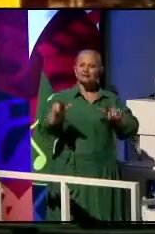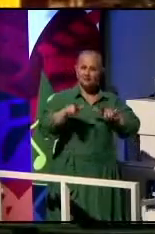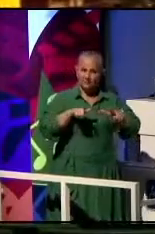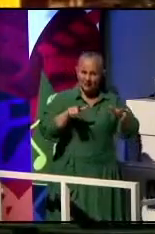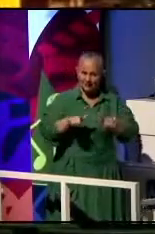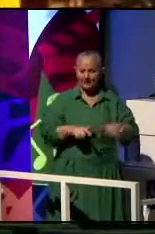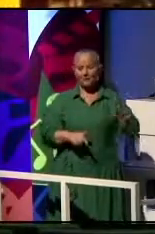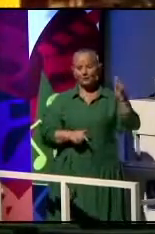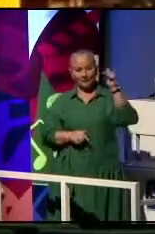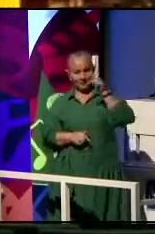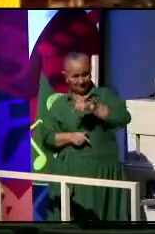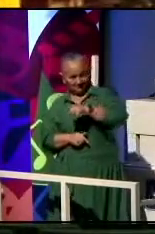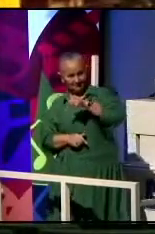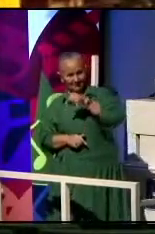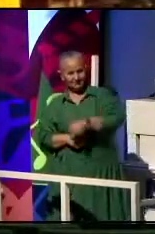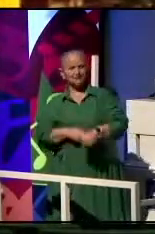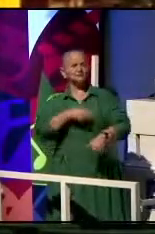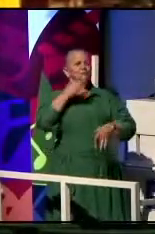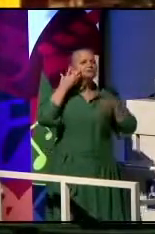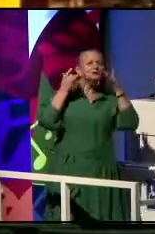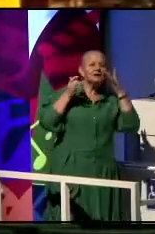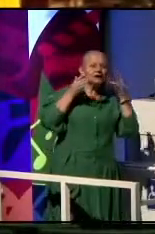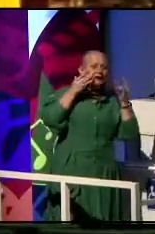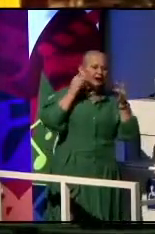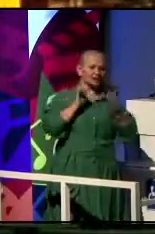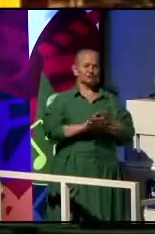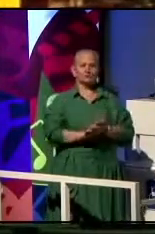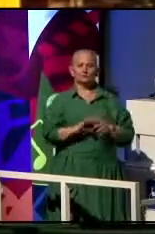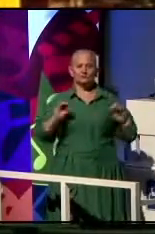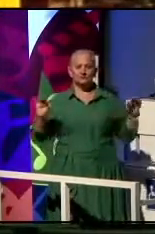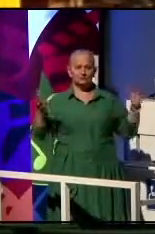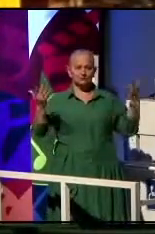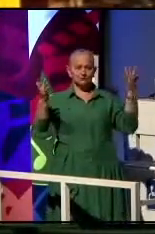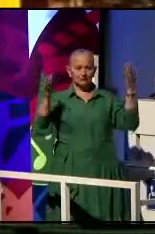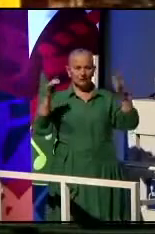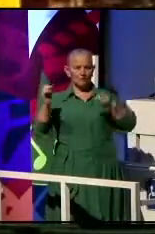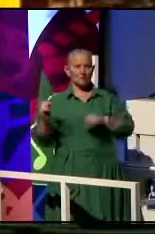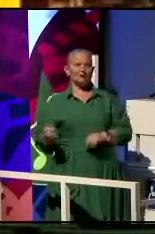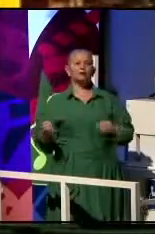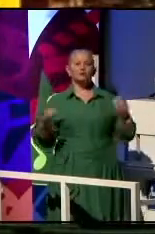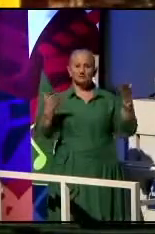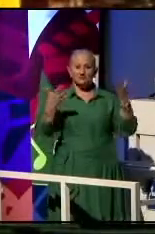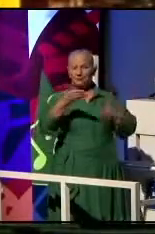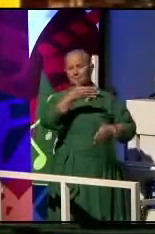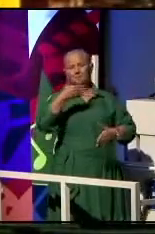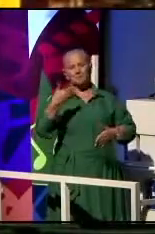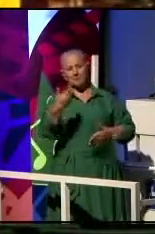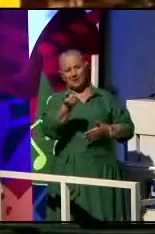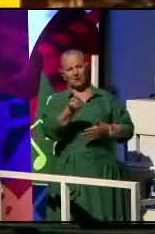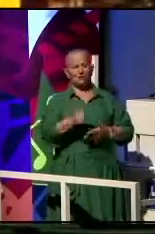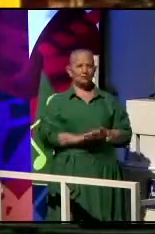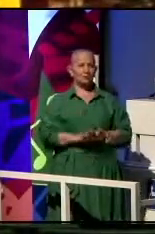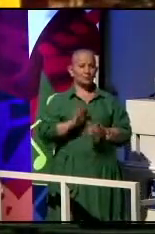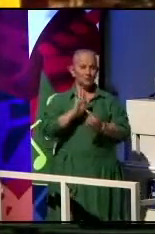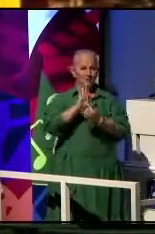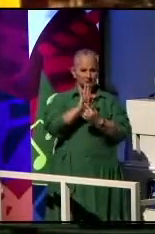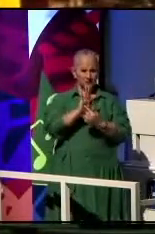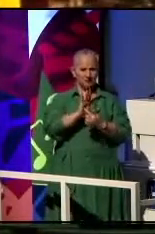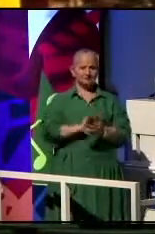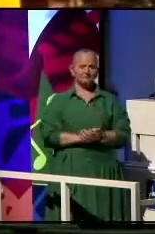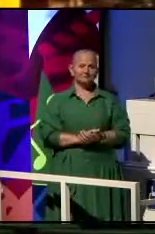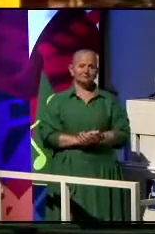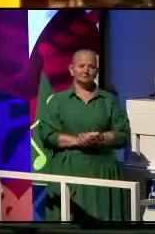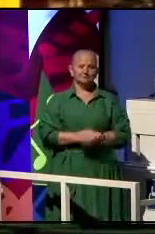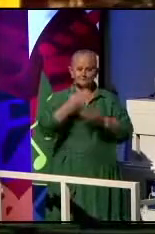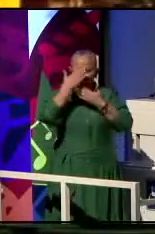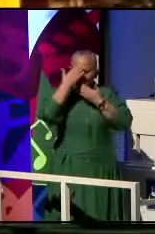que trabalharam para que esse festival acontecesse da melhor forma possível. Agradecer também a presença mais